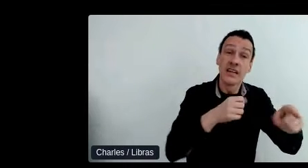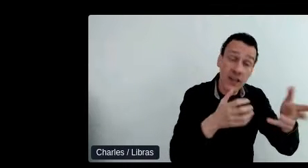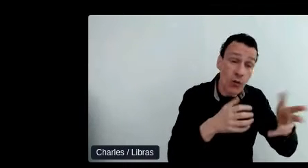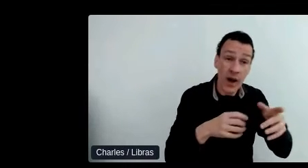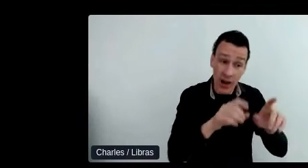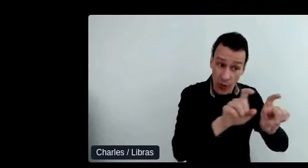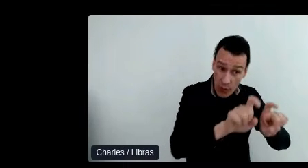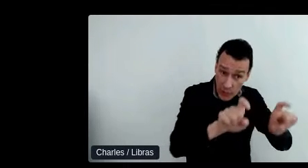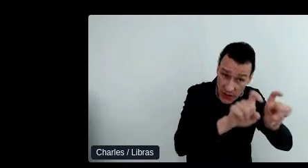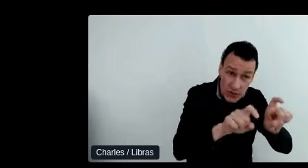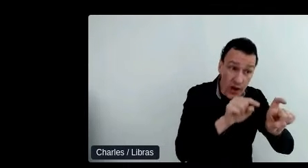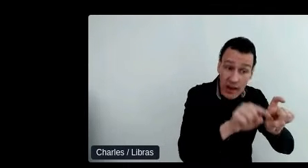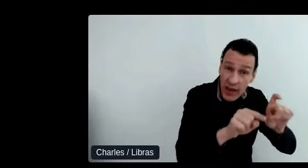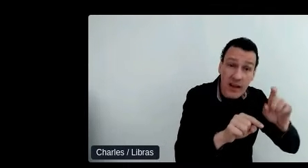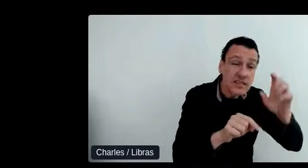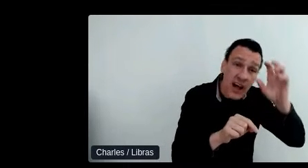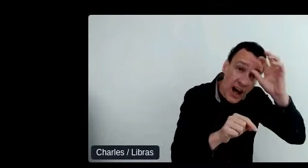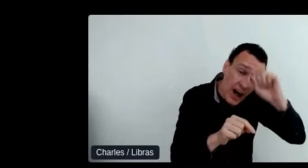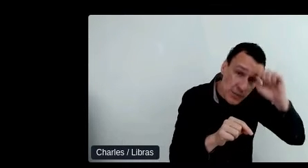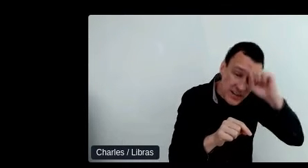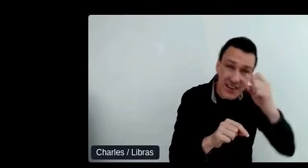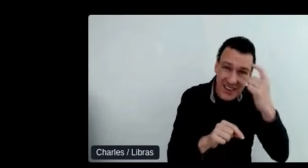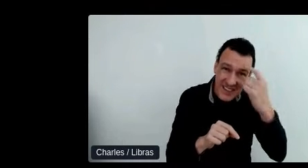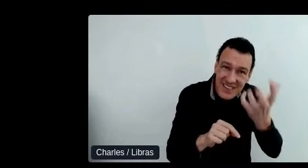uma tábula rasa. Pode ir.